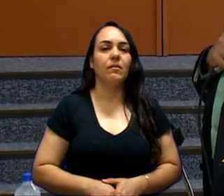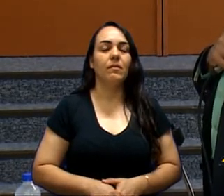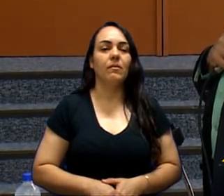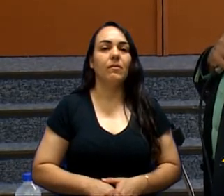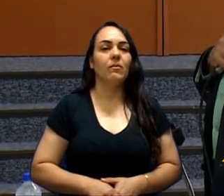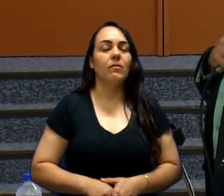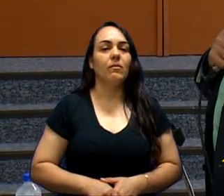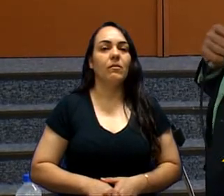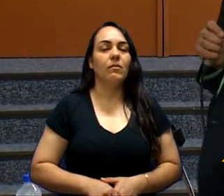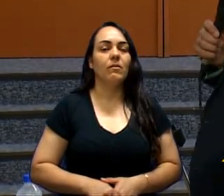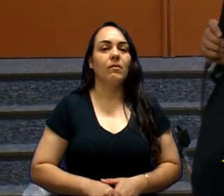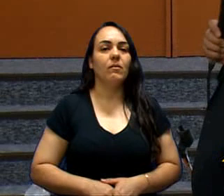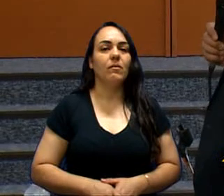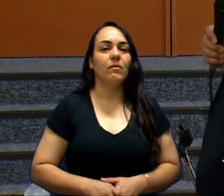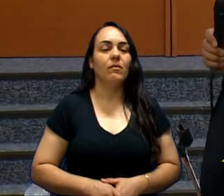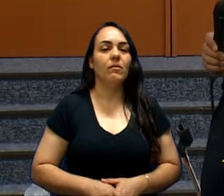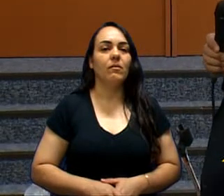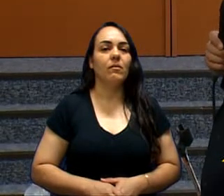Senhor...